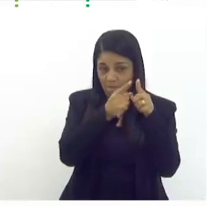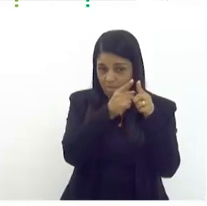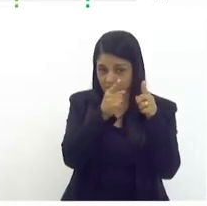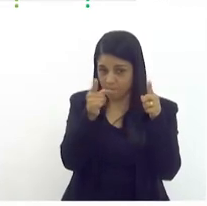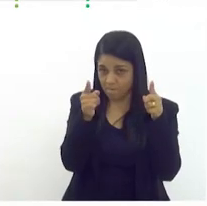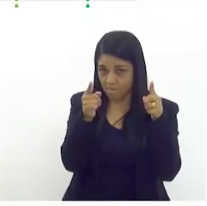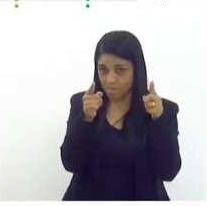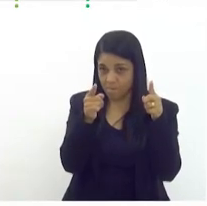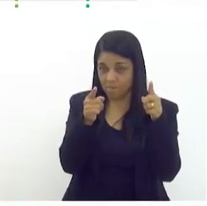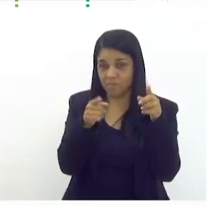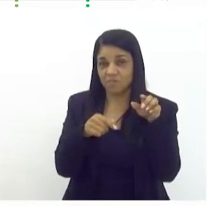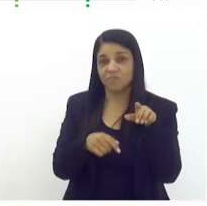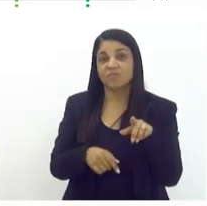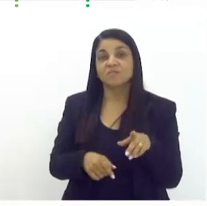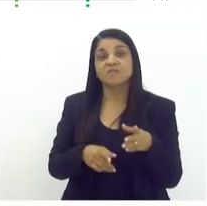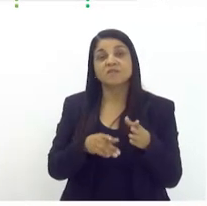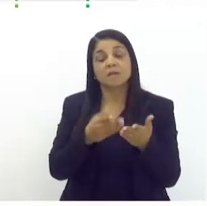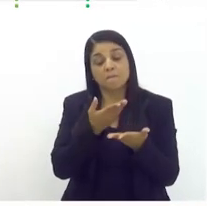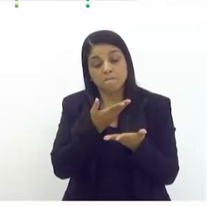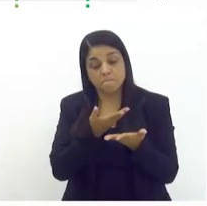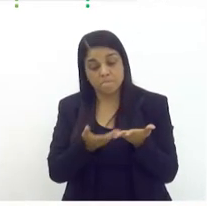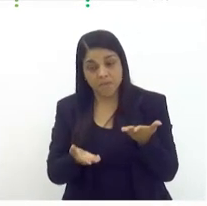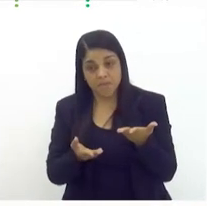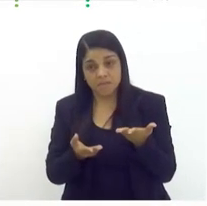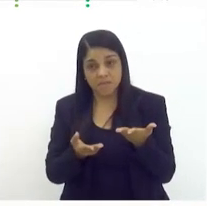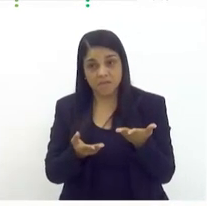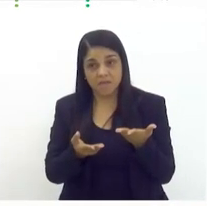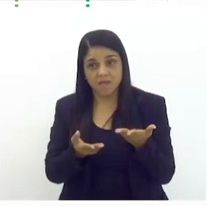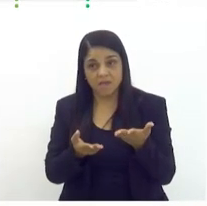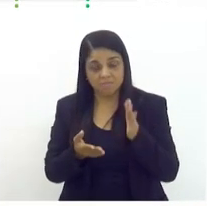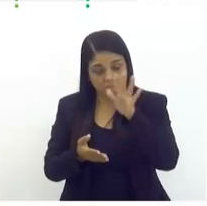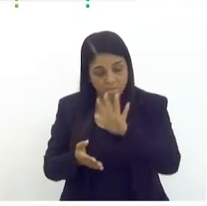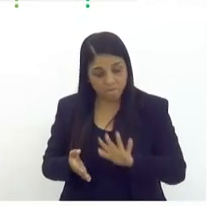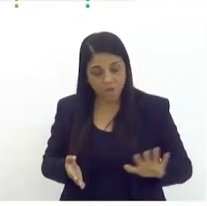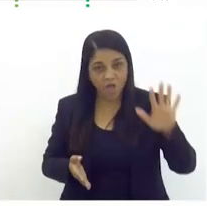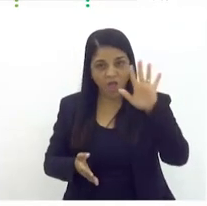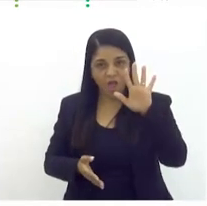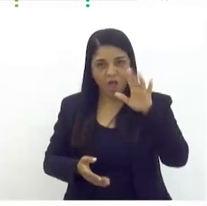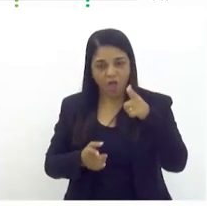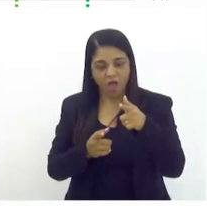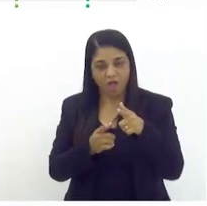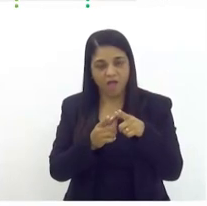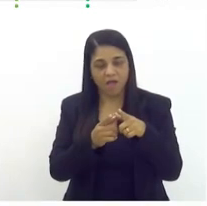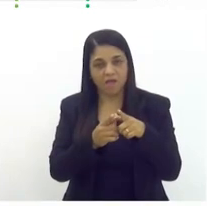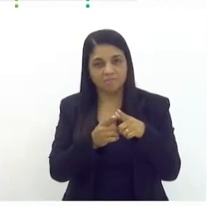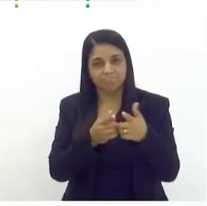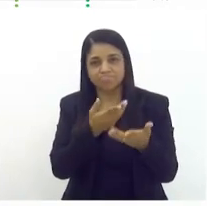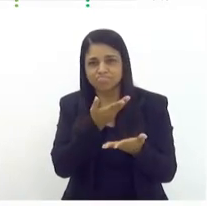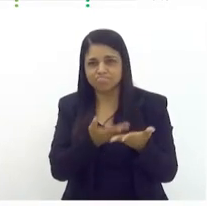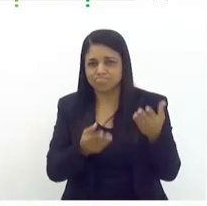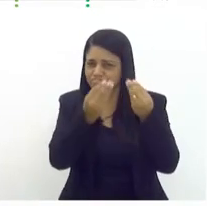total das perdas é maior no cenário da PEC 45